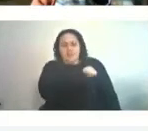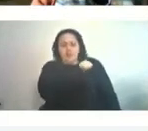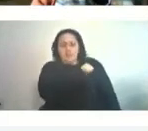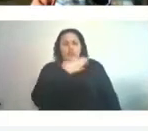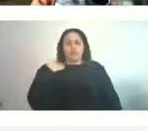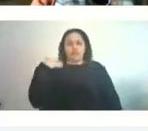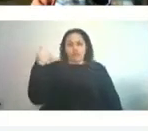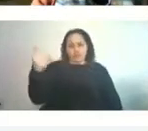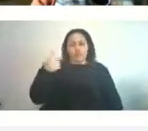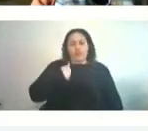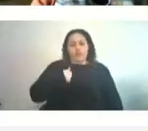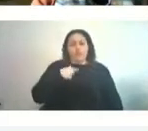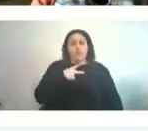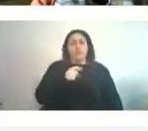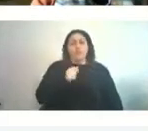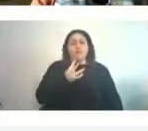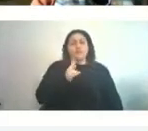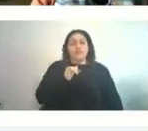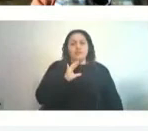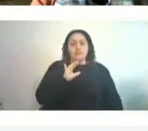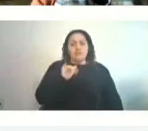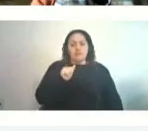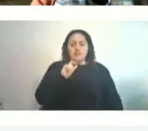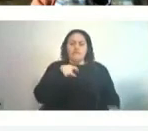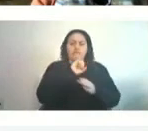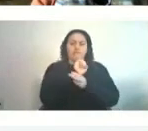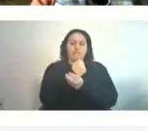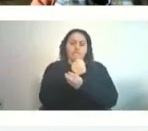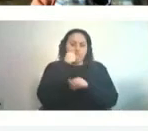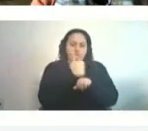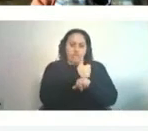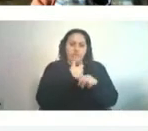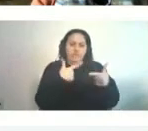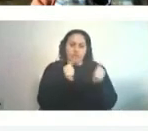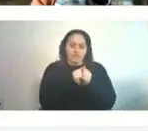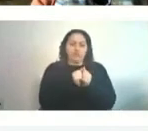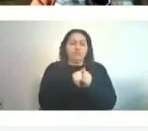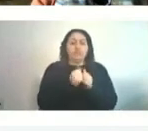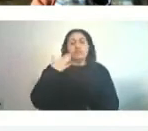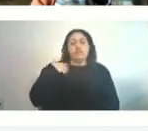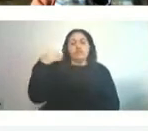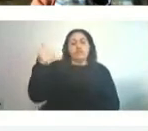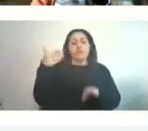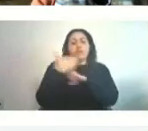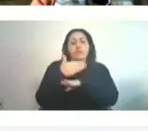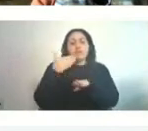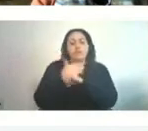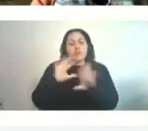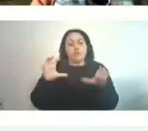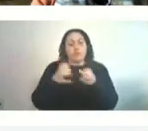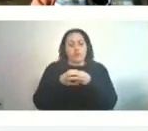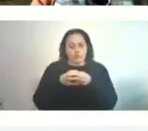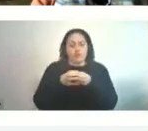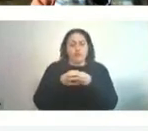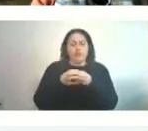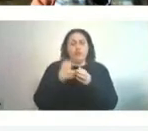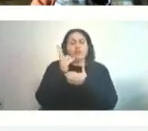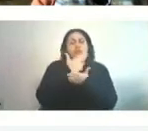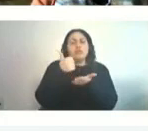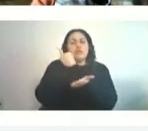foi eu e Patrícia, uma fisioterapeuta Camins, que trabalha comigo, para fazer parte de um grupo de designers de